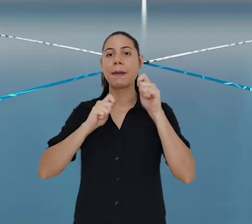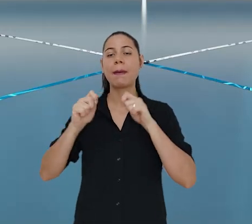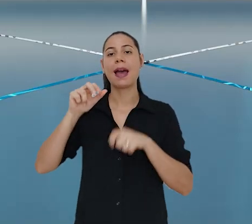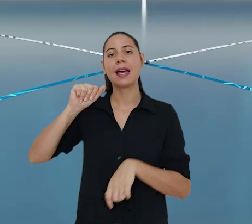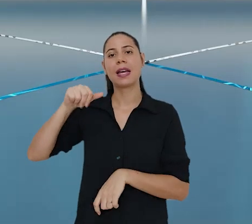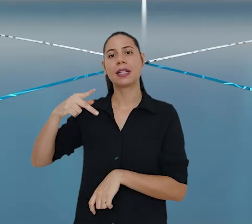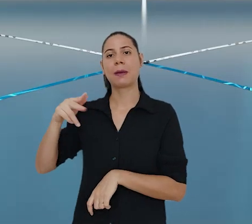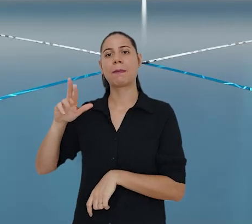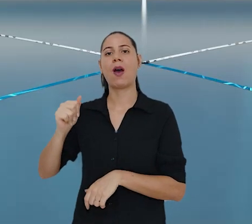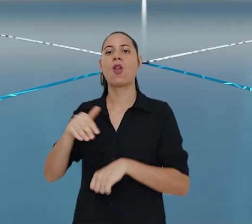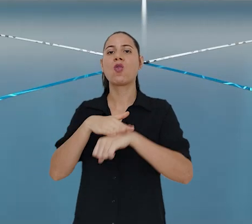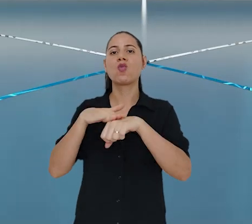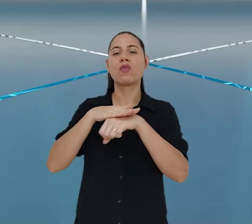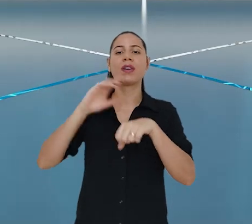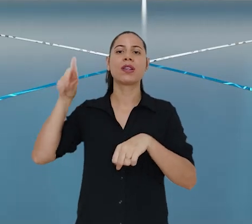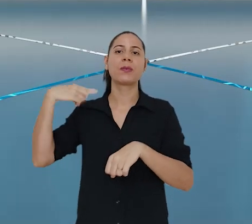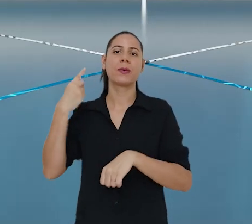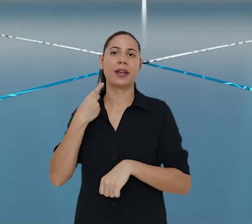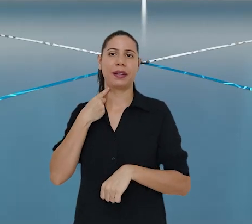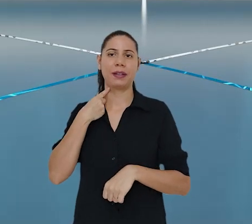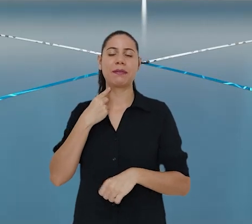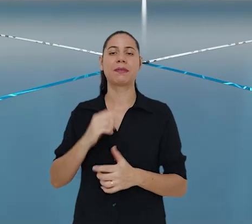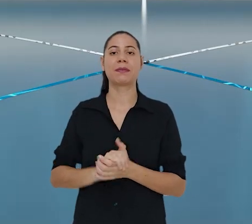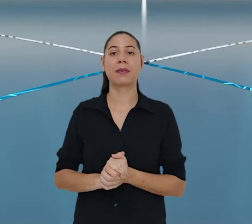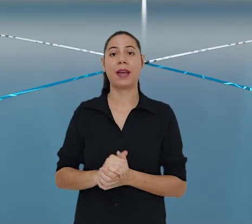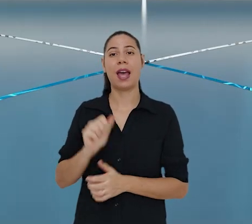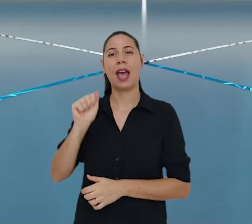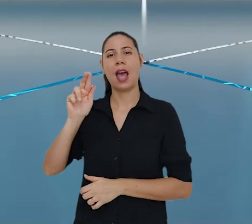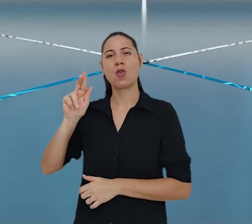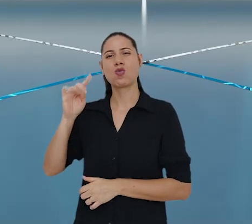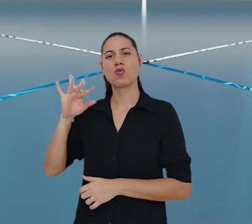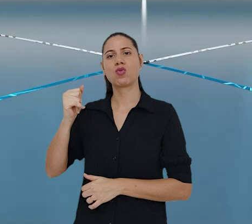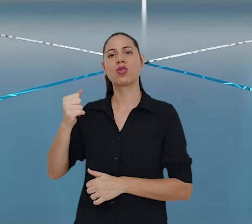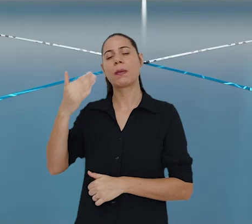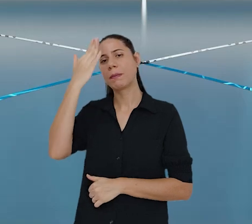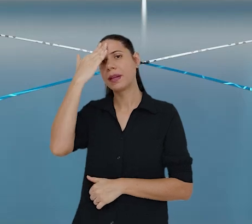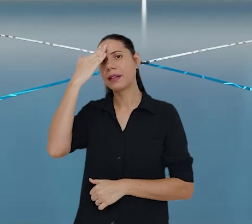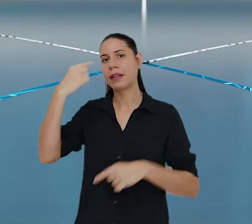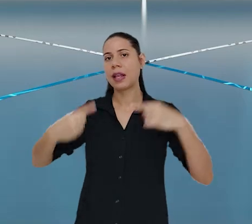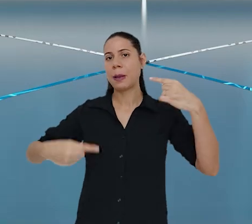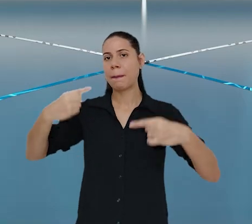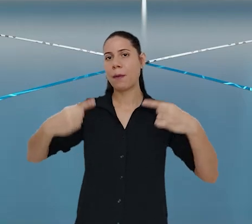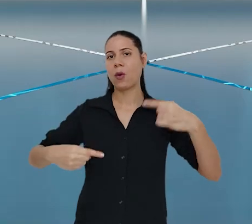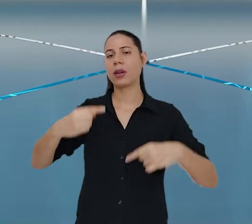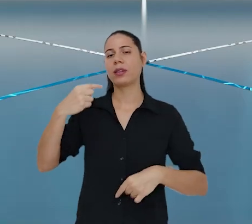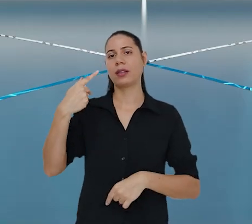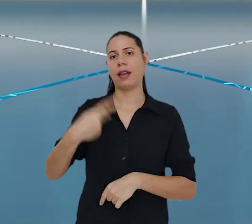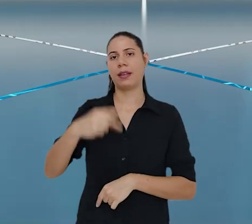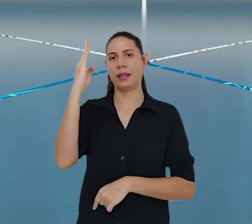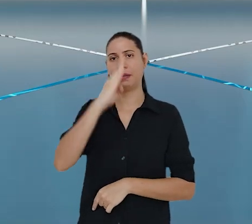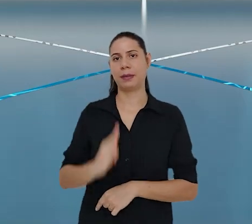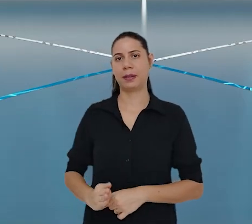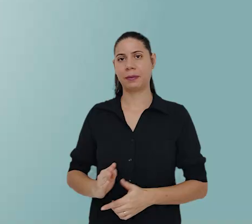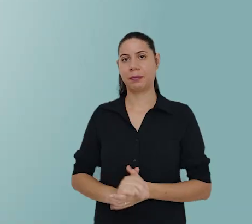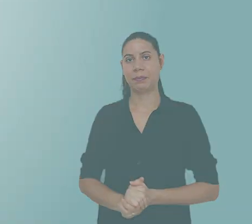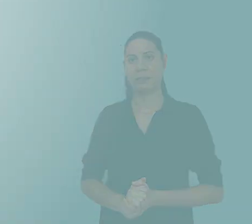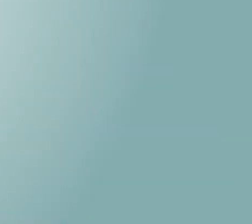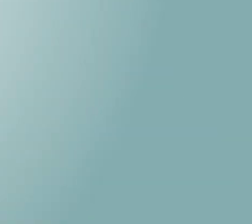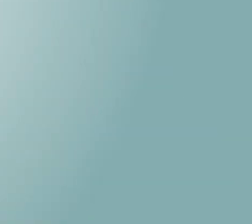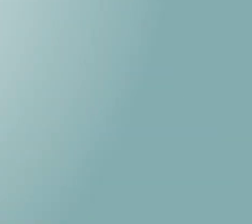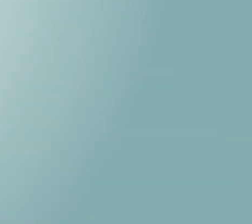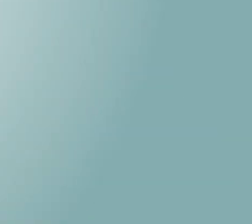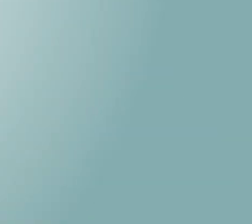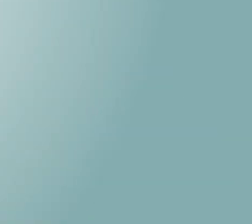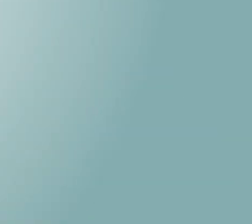Entrevista, a repórter Ana Paula conversa com o advogado Augusto de Paula Barbosa sobre a aplicação da política de cotas no Brasil.